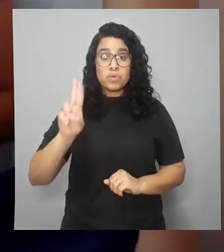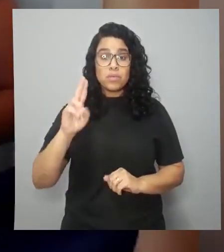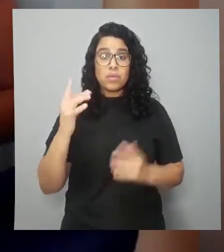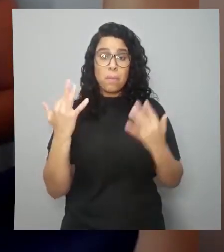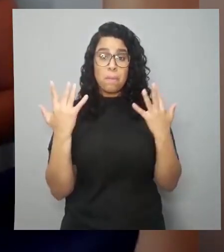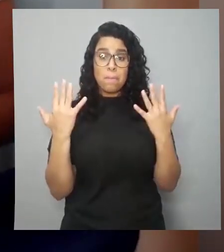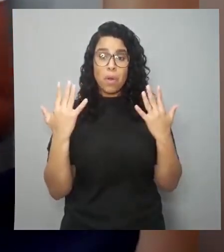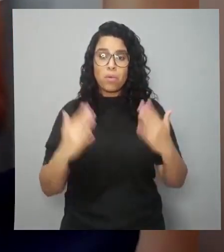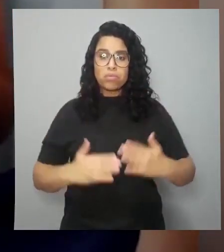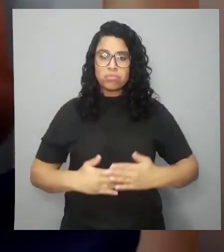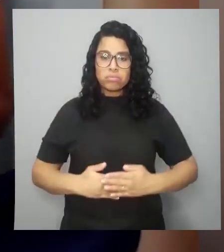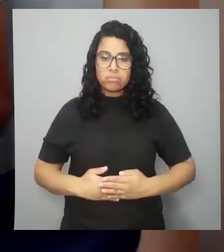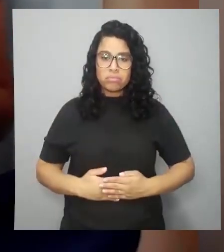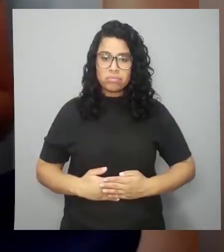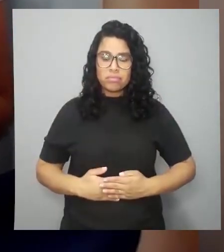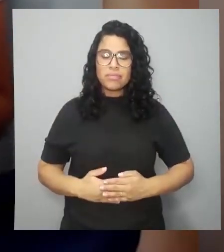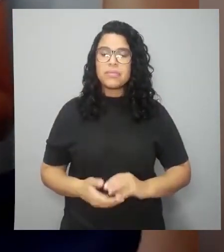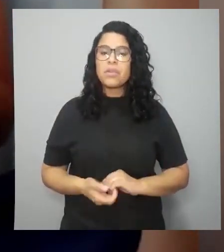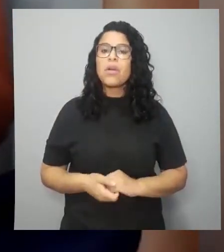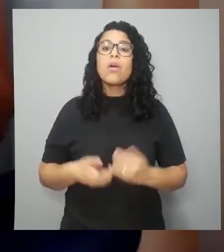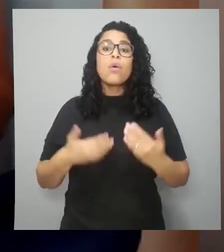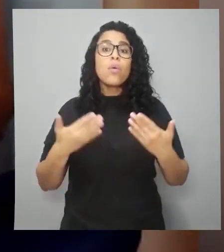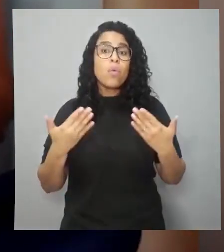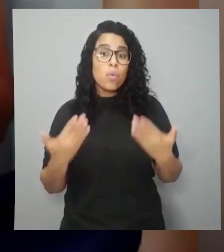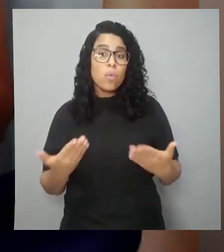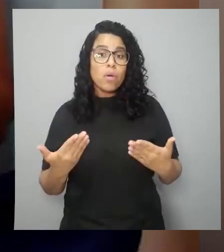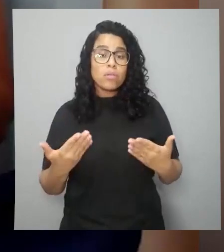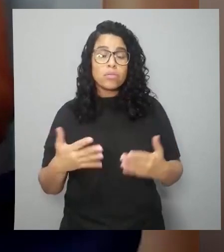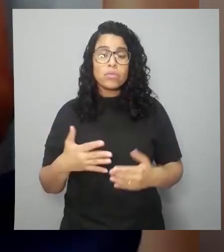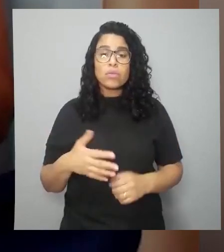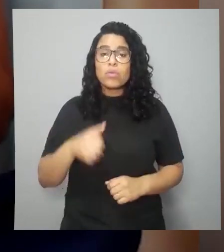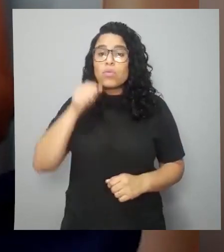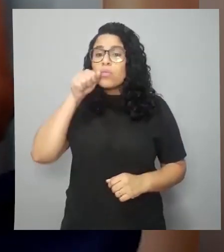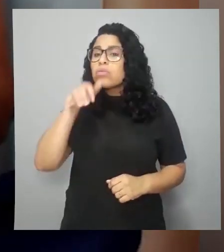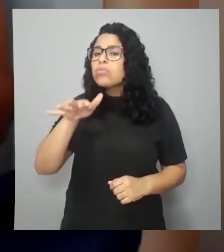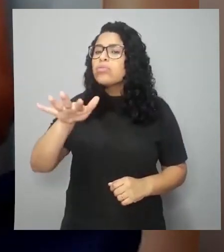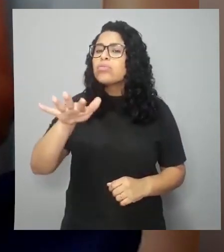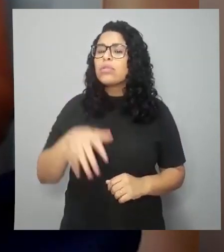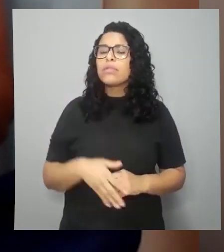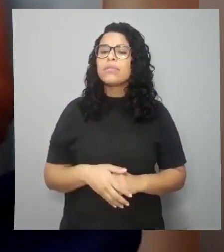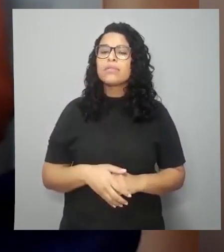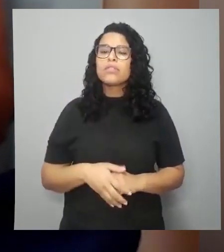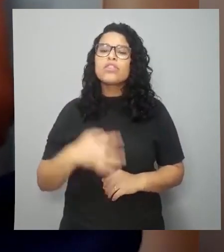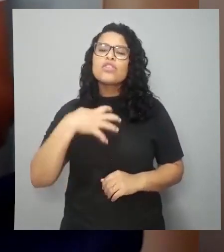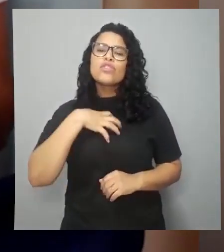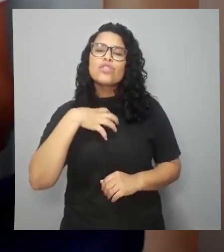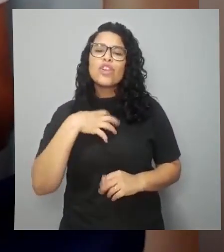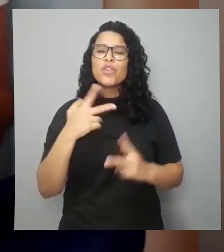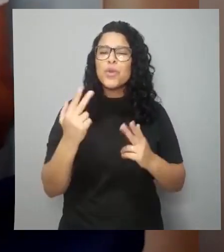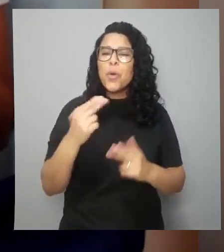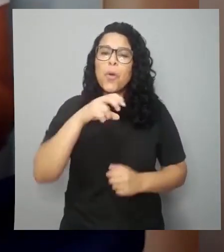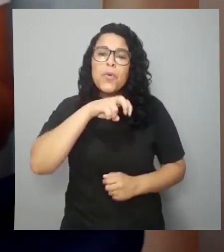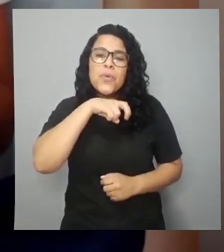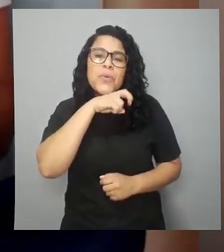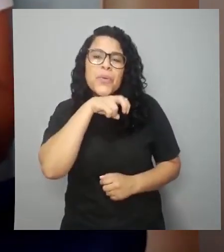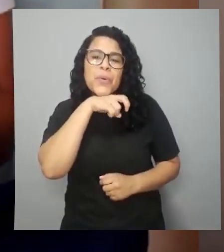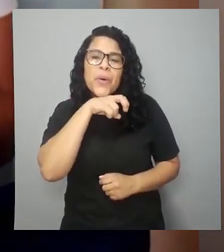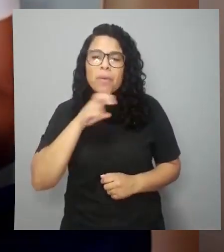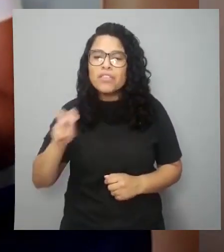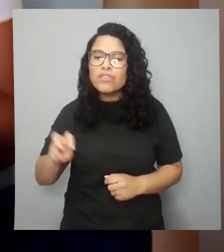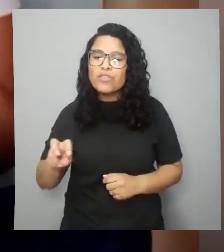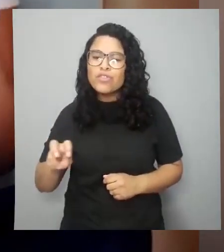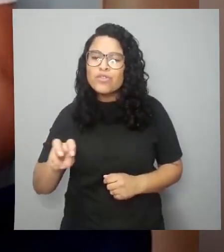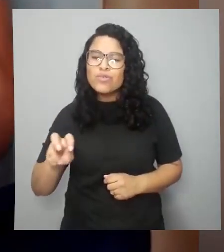na barriga. Quando a gente soltar o ar, a gente vai fazer o som de uma cobrinha. E